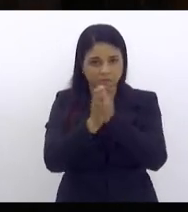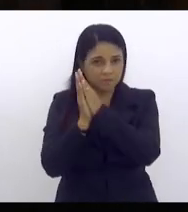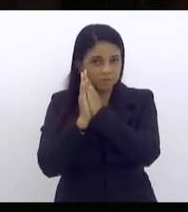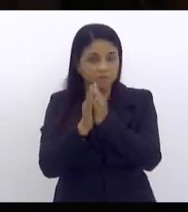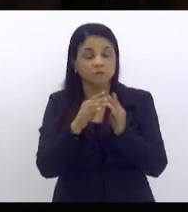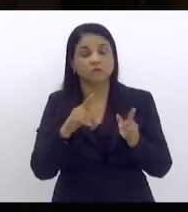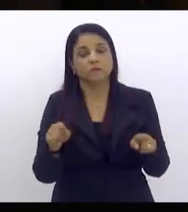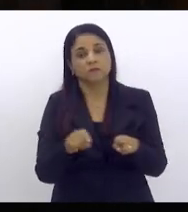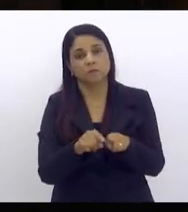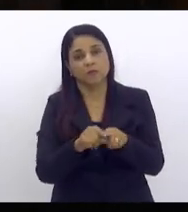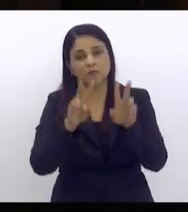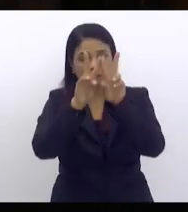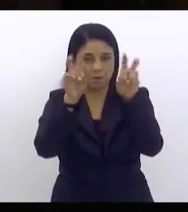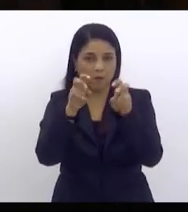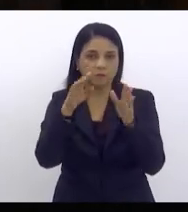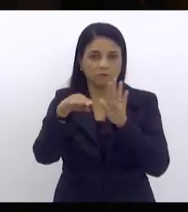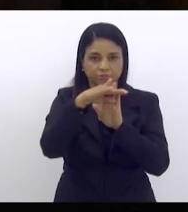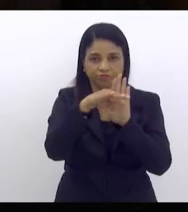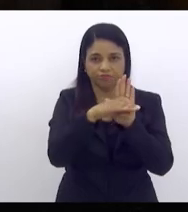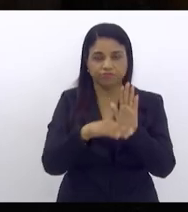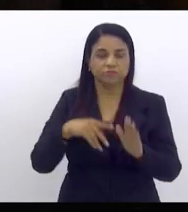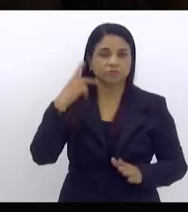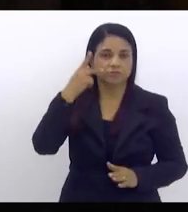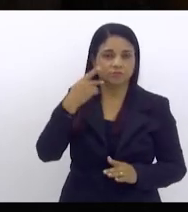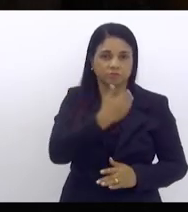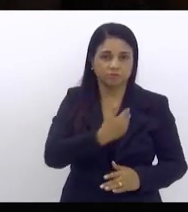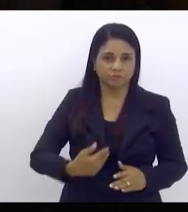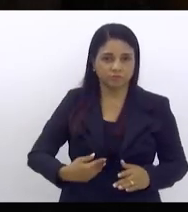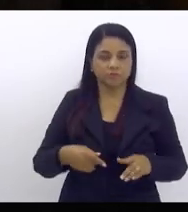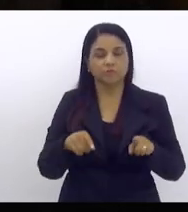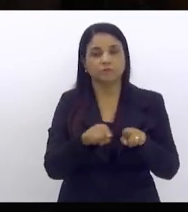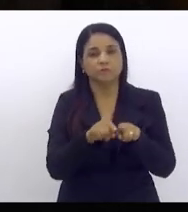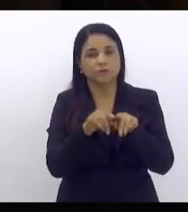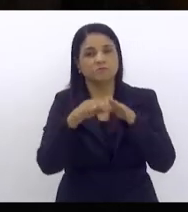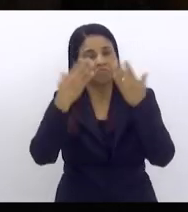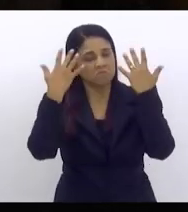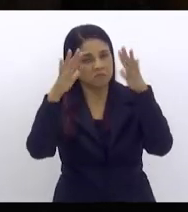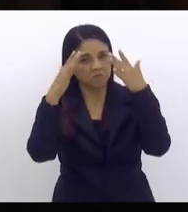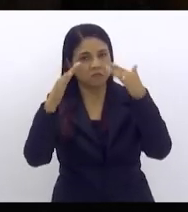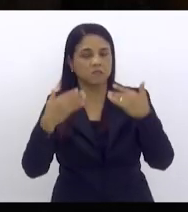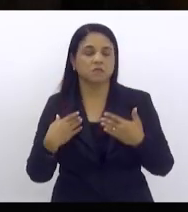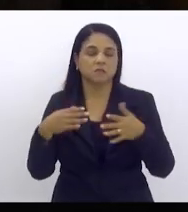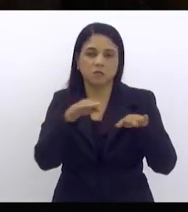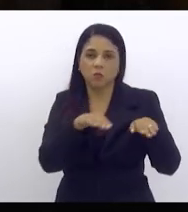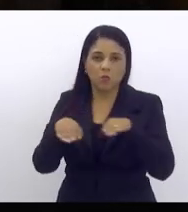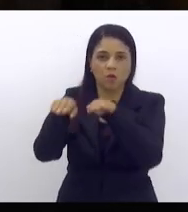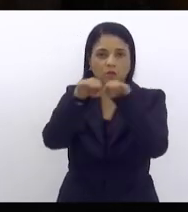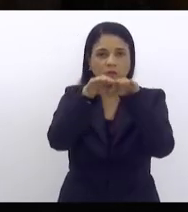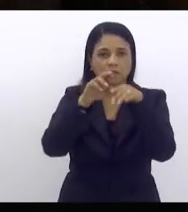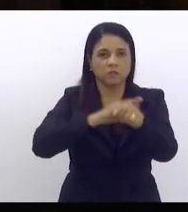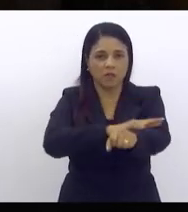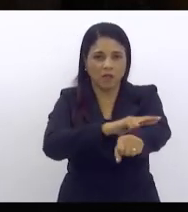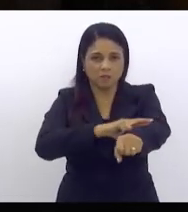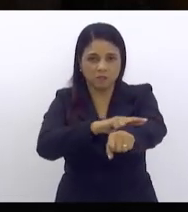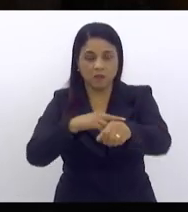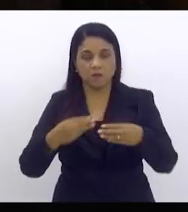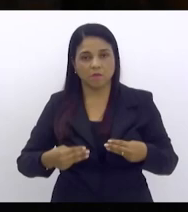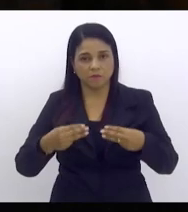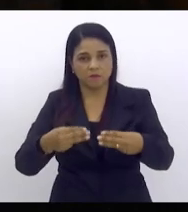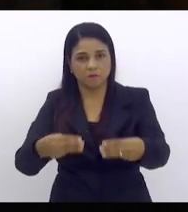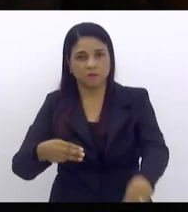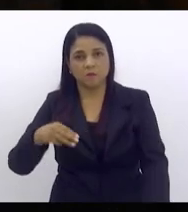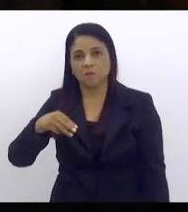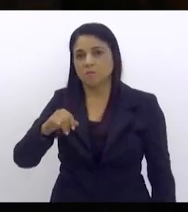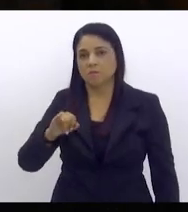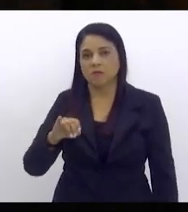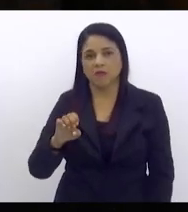espelhem a política nacional. Então, parabenizar o Ministério da Igualdade Racial, a nossa ministra Nielle Franco, por estar à frente